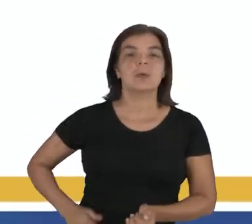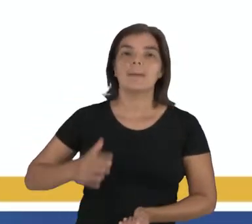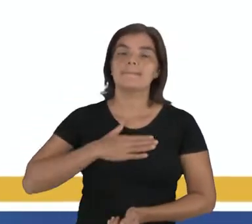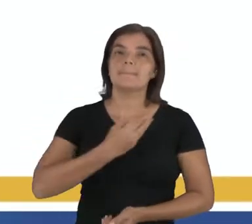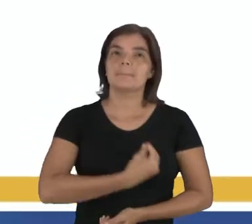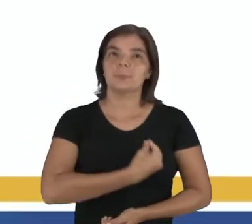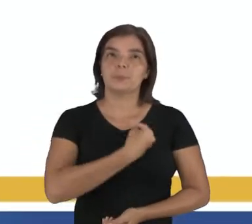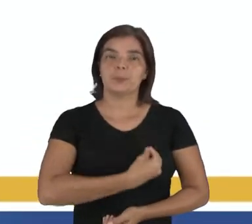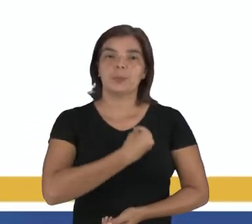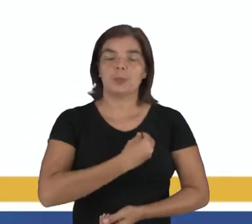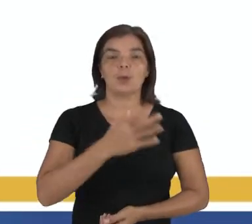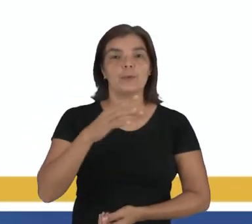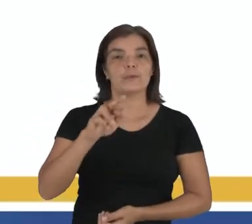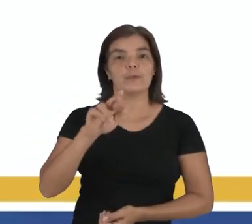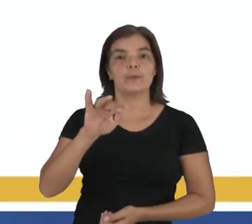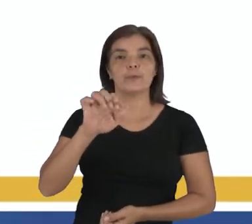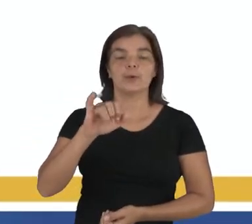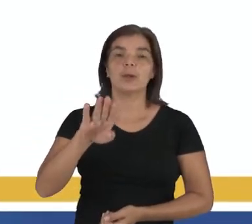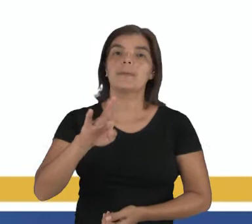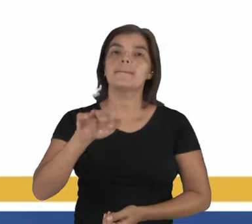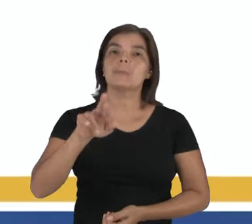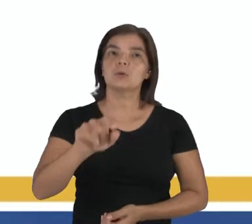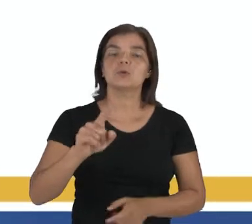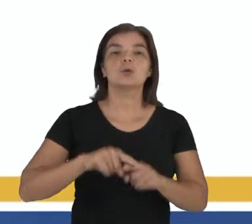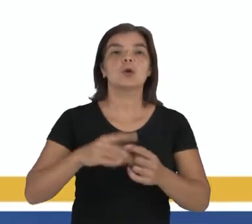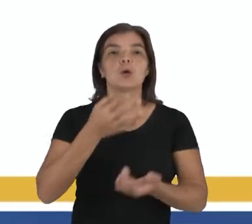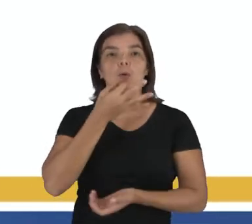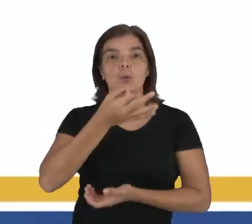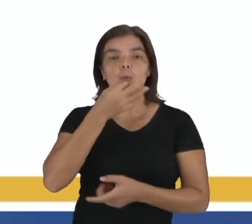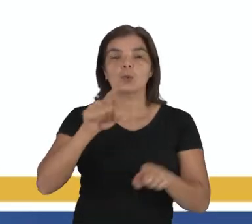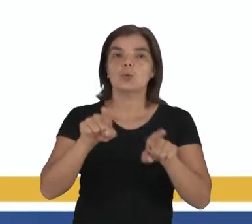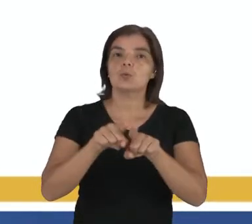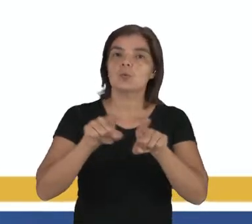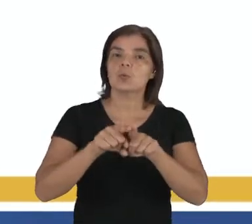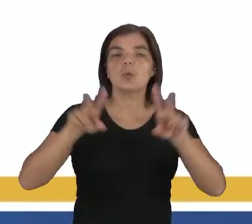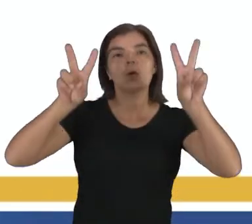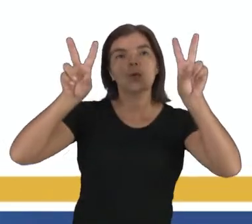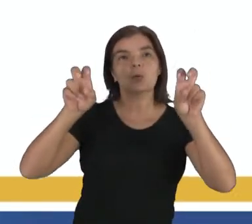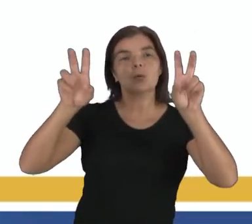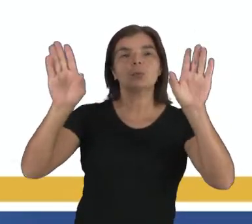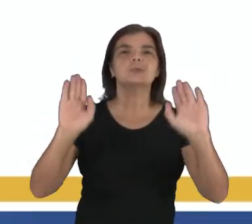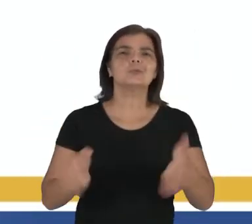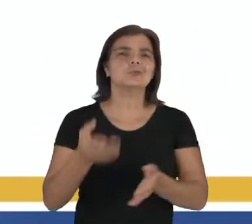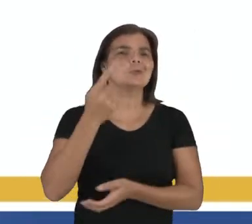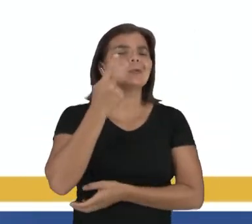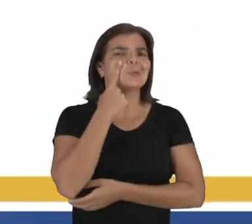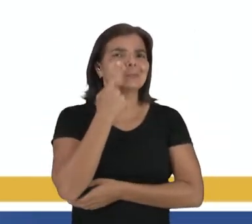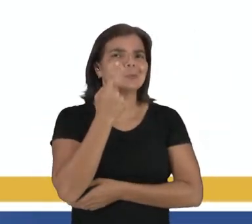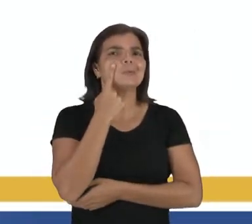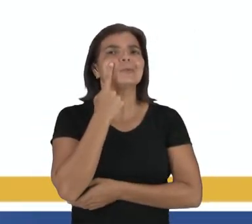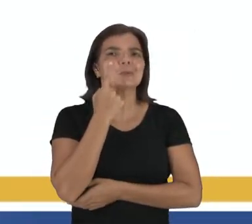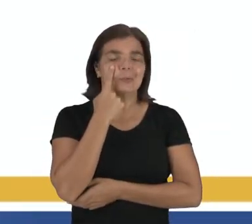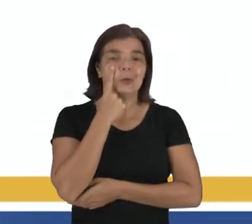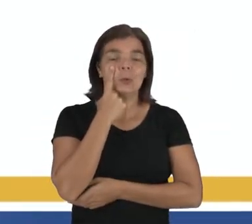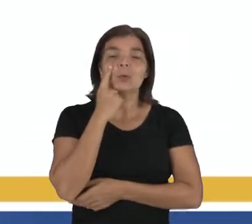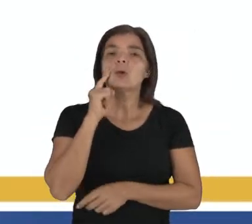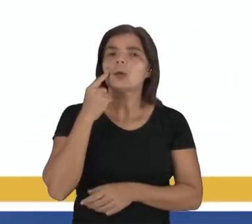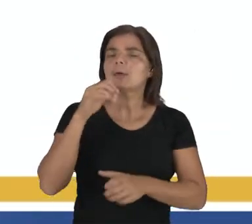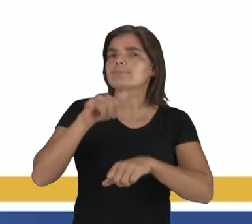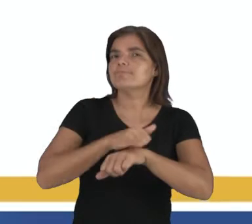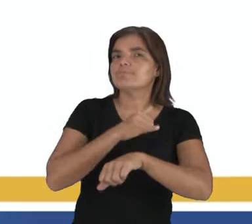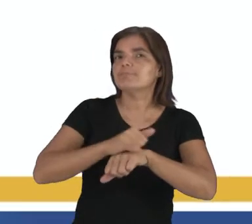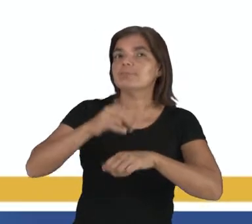Vida, de Frei Beto, é o articulista. Desde o título, nós já podemos